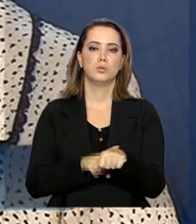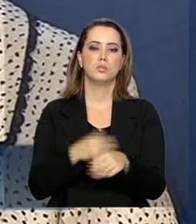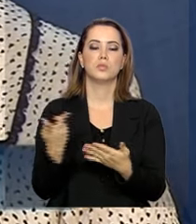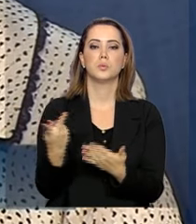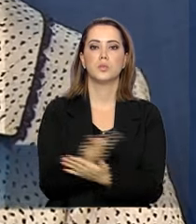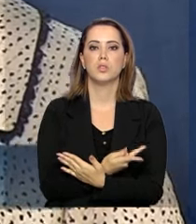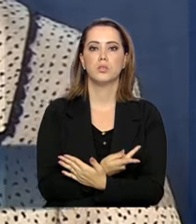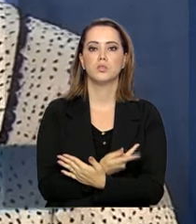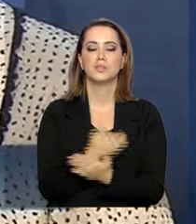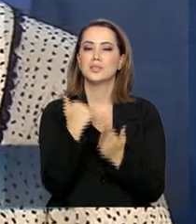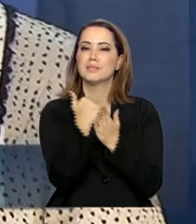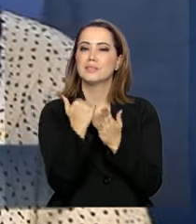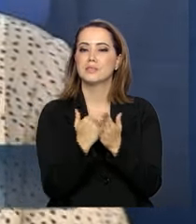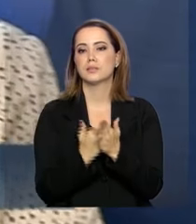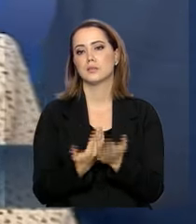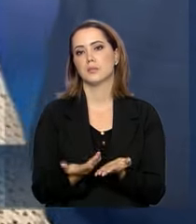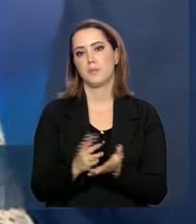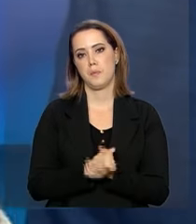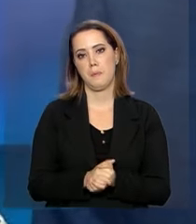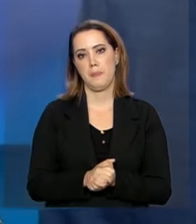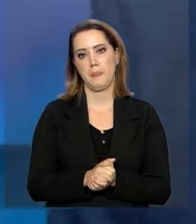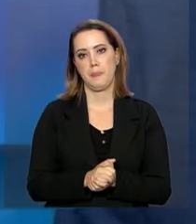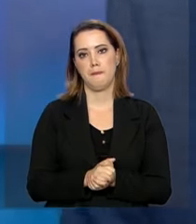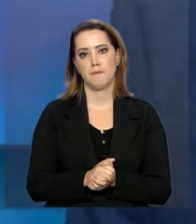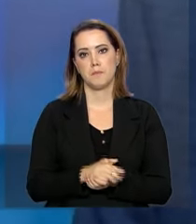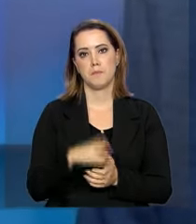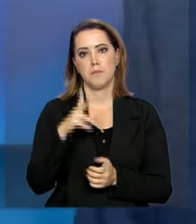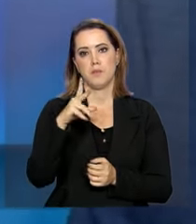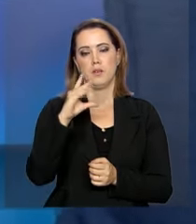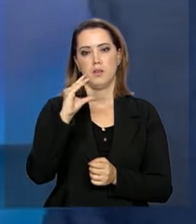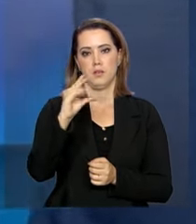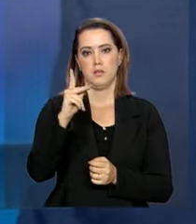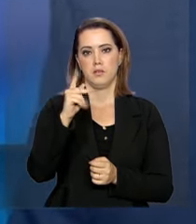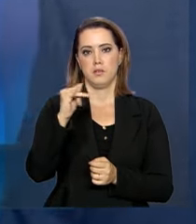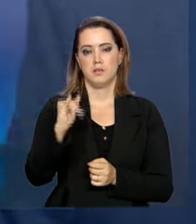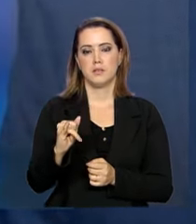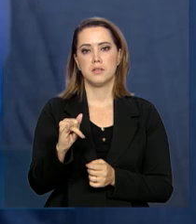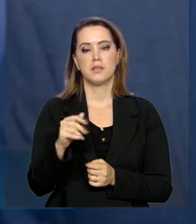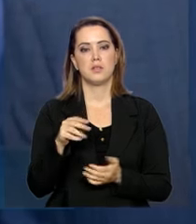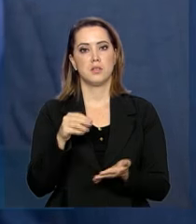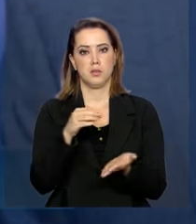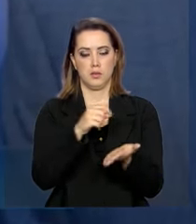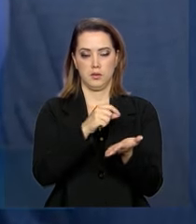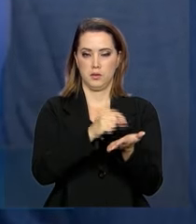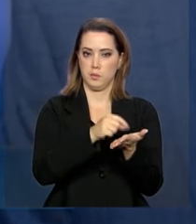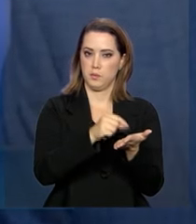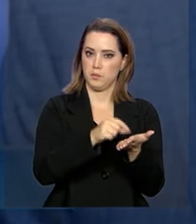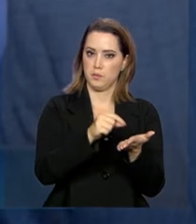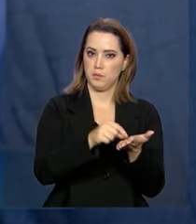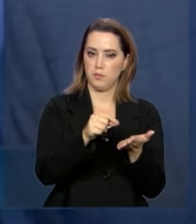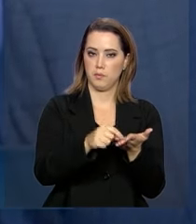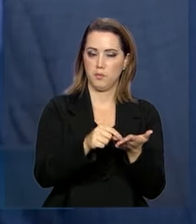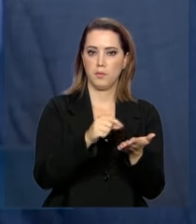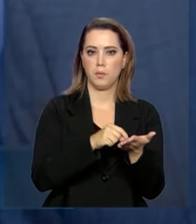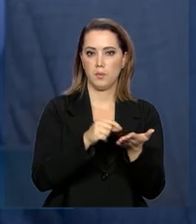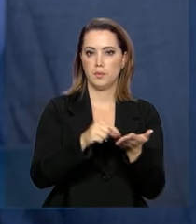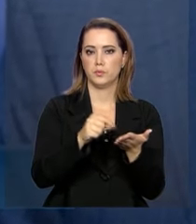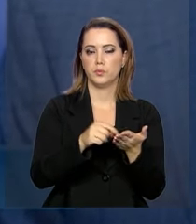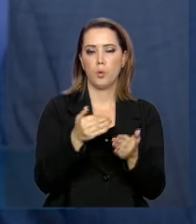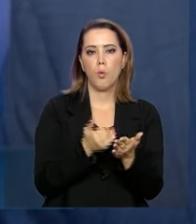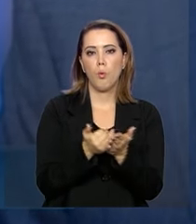fatos, os dados, o tempo. A CPI dos bingos teve início em 29